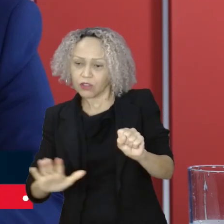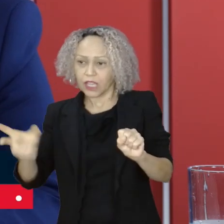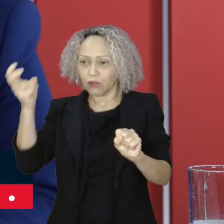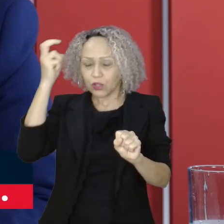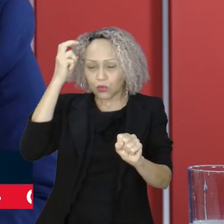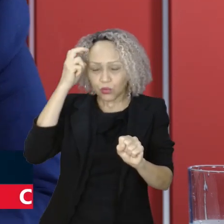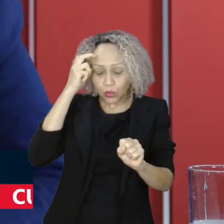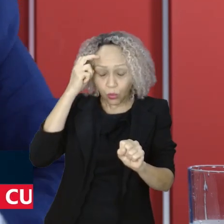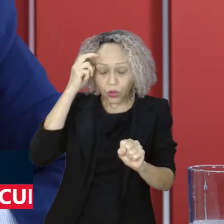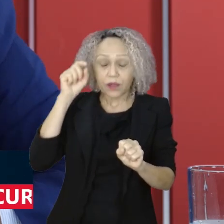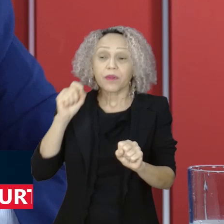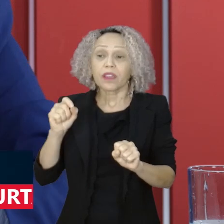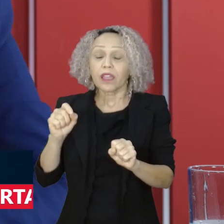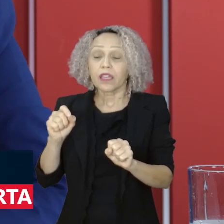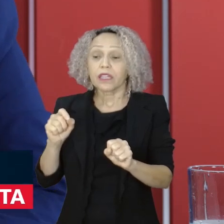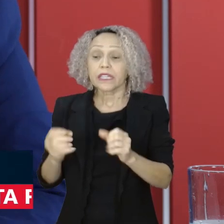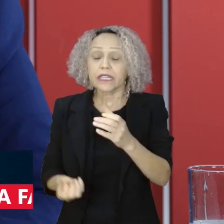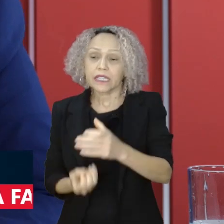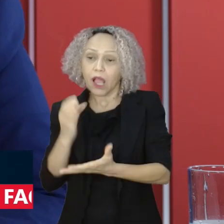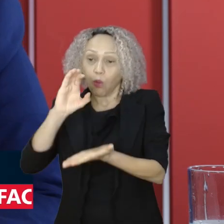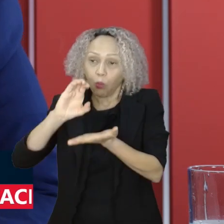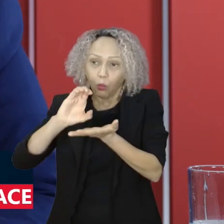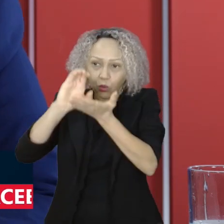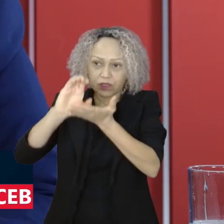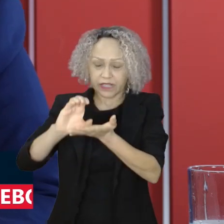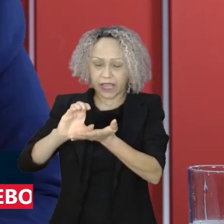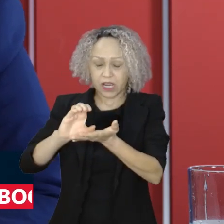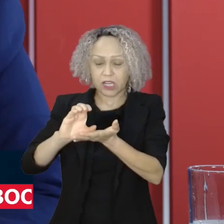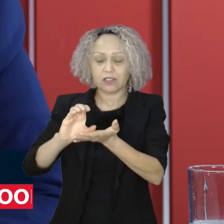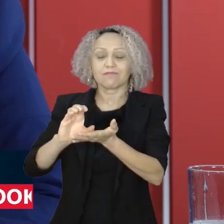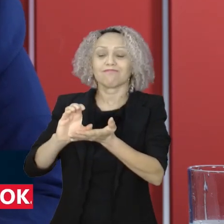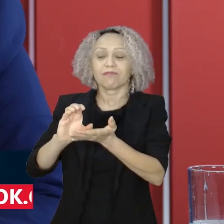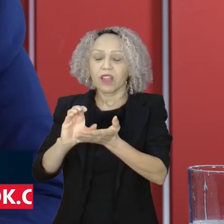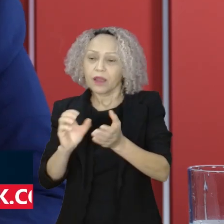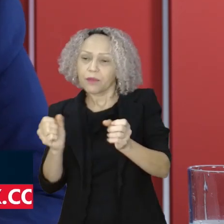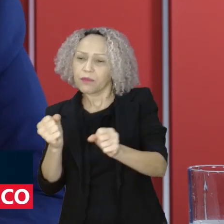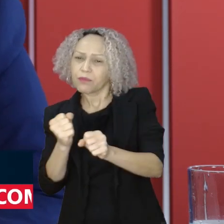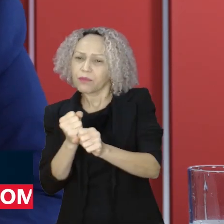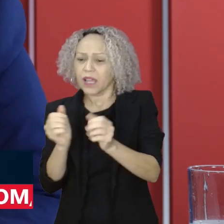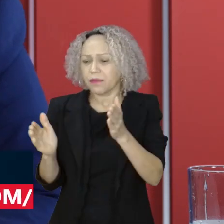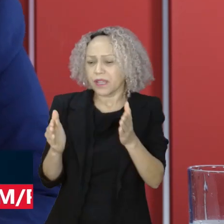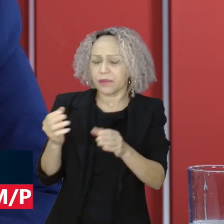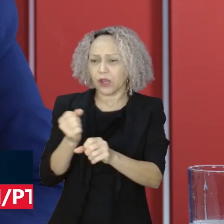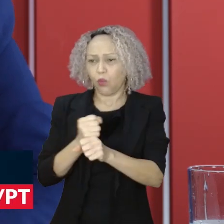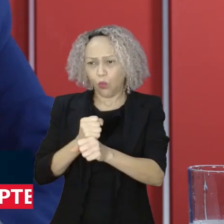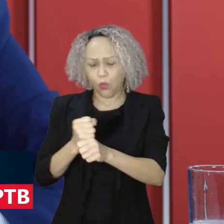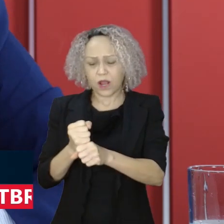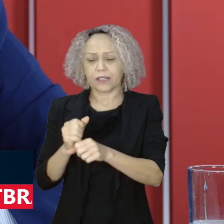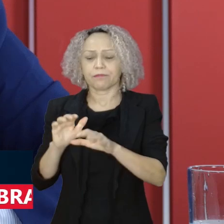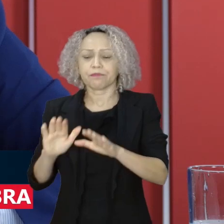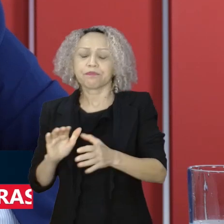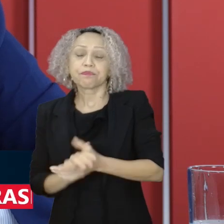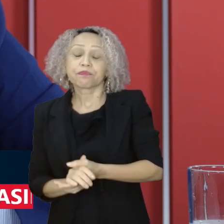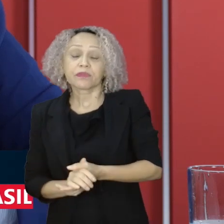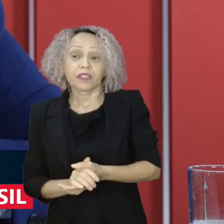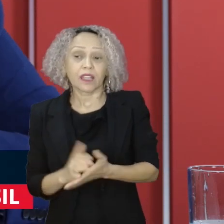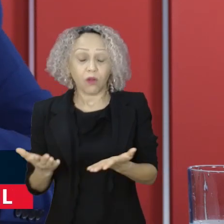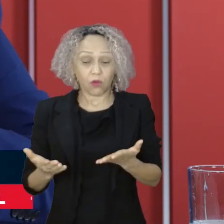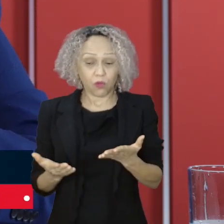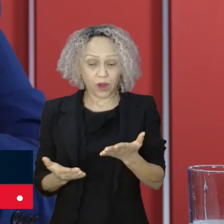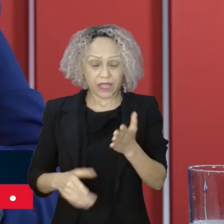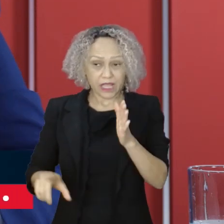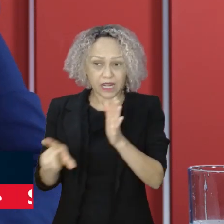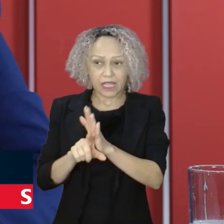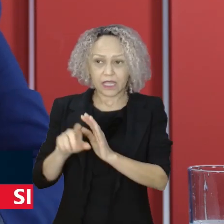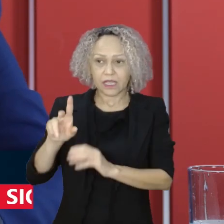de 1 ano. Então, hoje, com essa adesão que nós tivemos com a Lei Paulo Gustavo, a gente pode dizer que a gente vai ter, né,